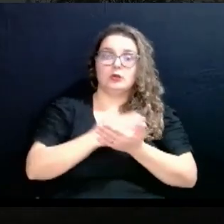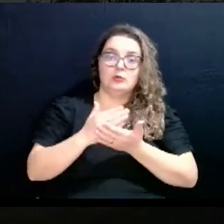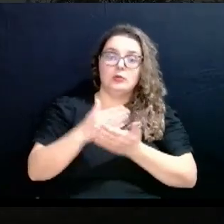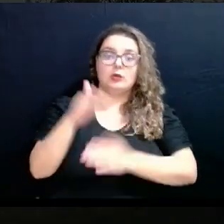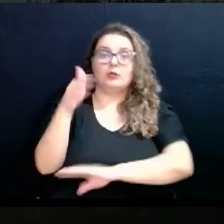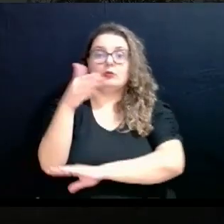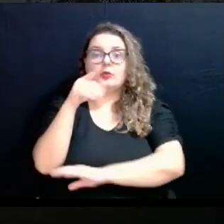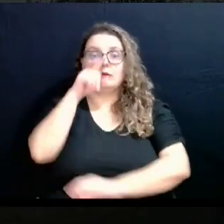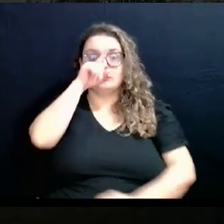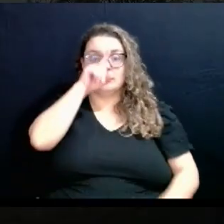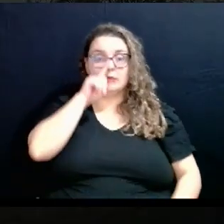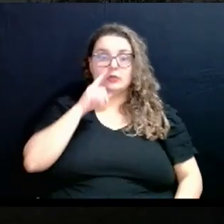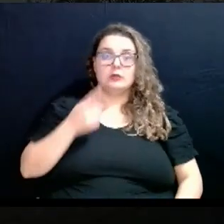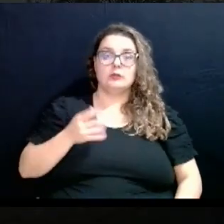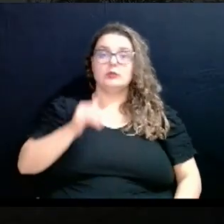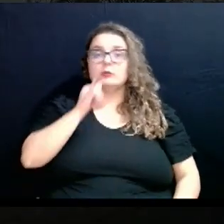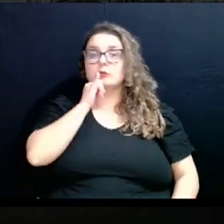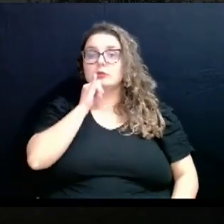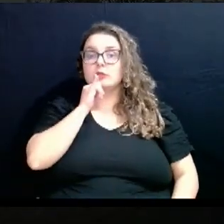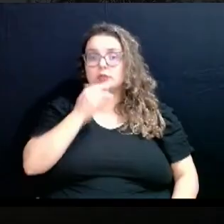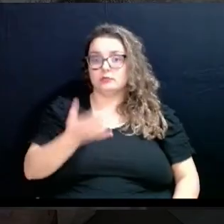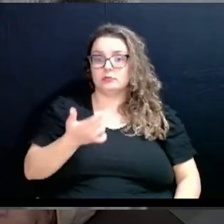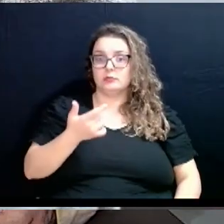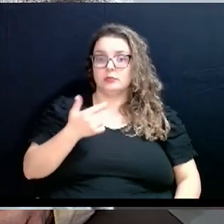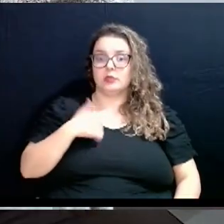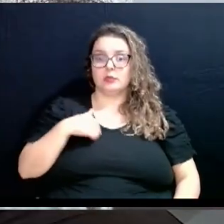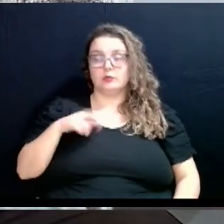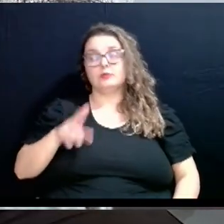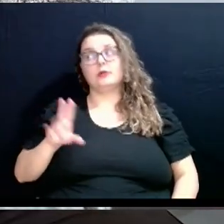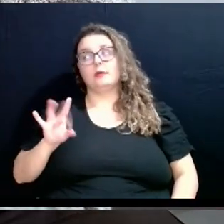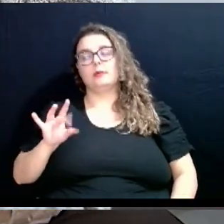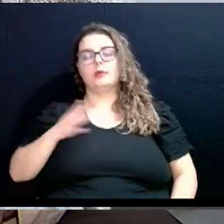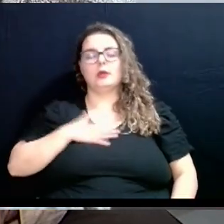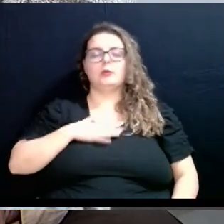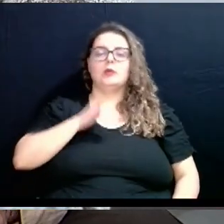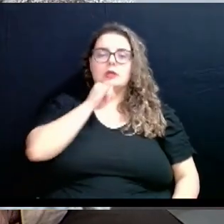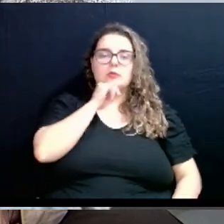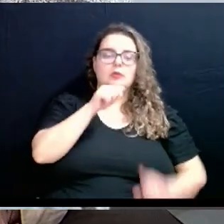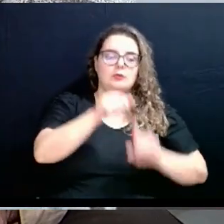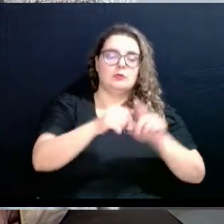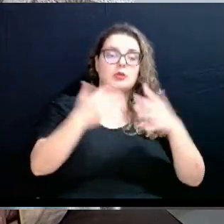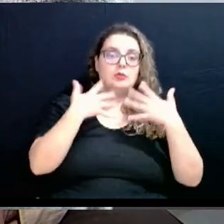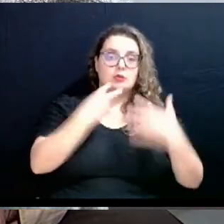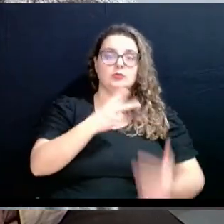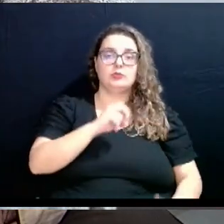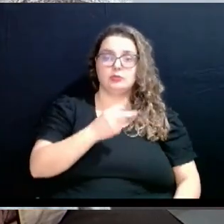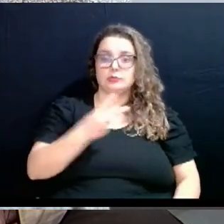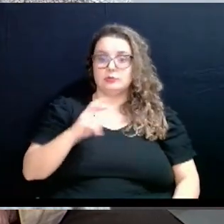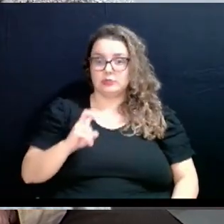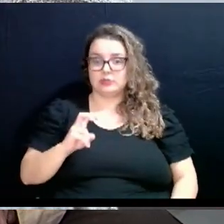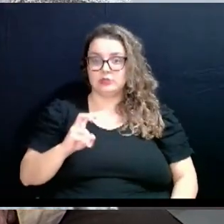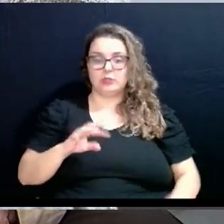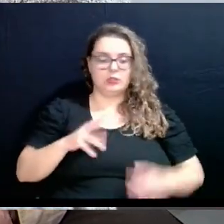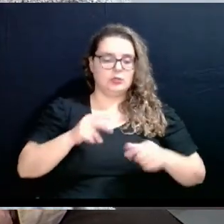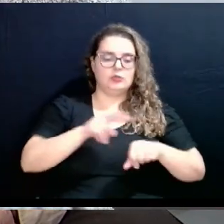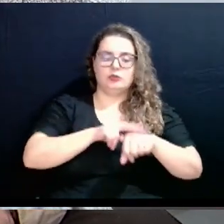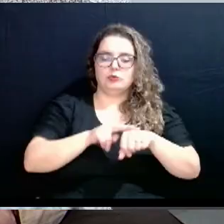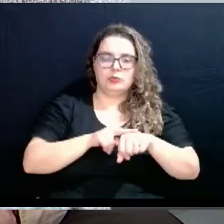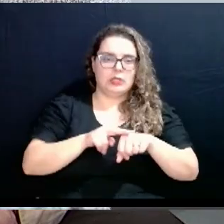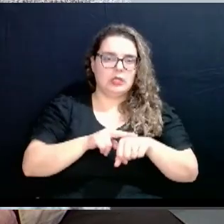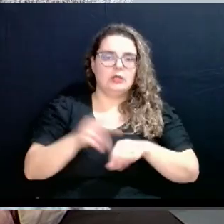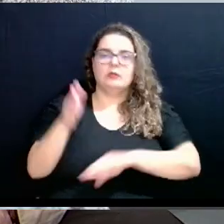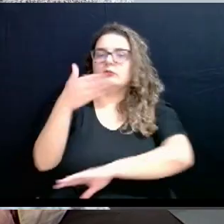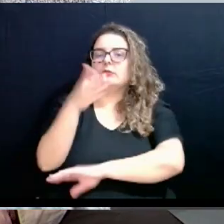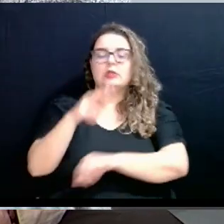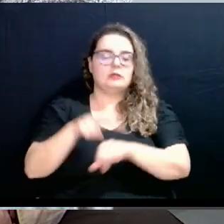talvez. Começa com uma bandeira amarela. Então, por exemplo, estou usando a minha colinha aqui. Por exemplo, em janeiro de 25, era